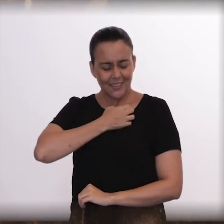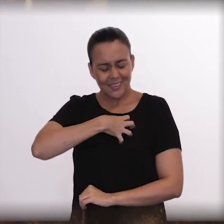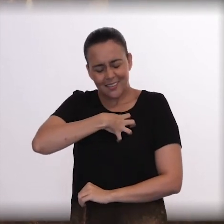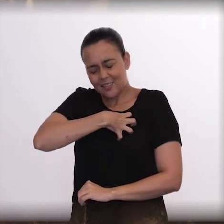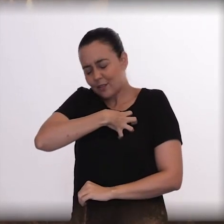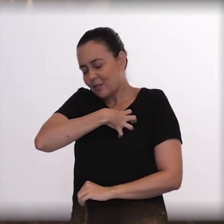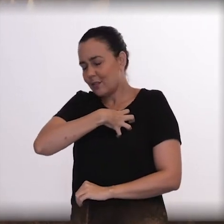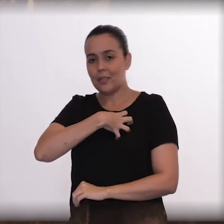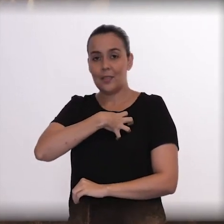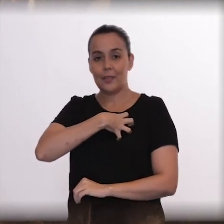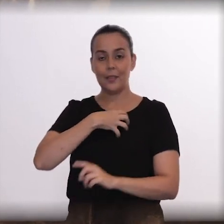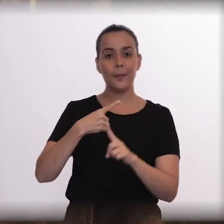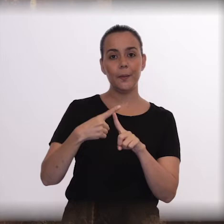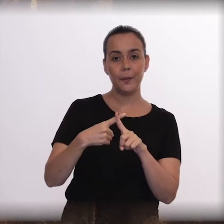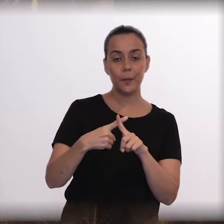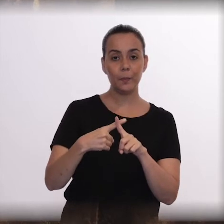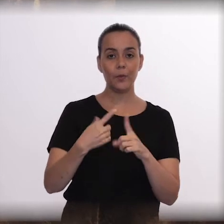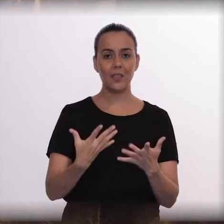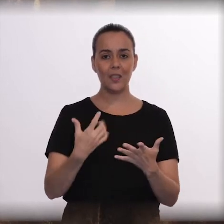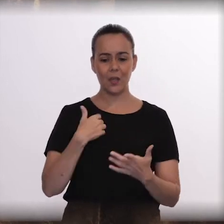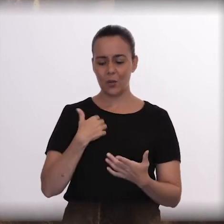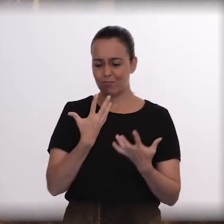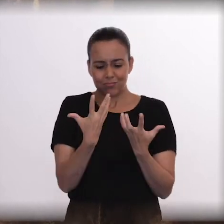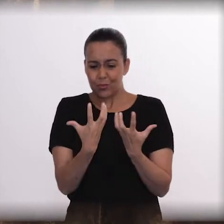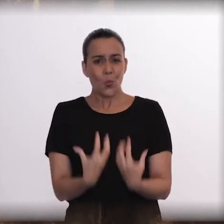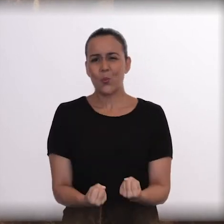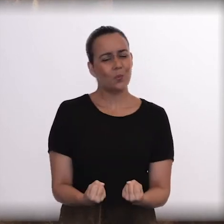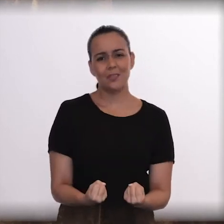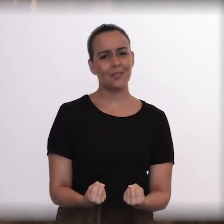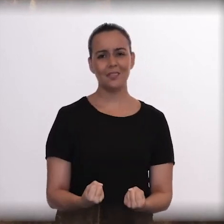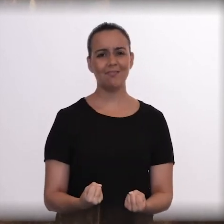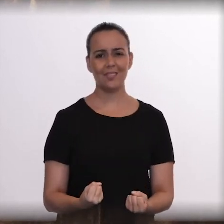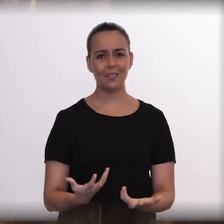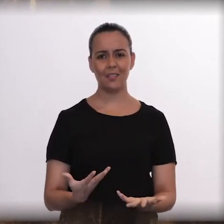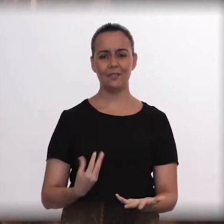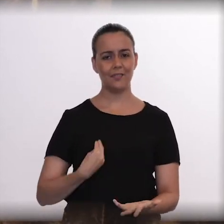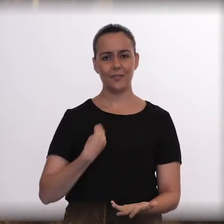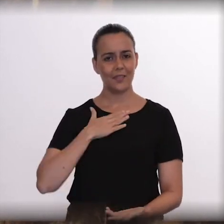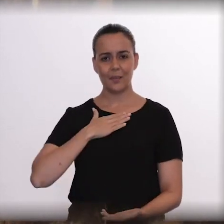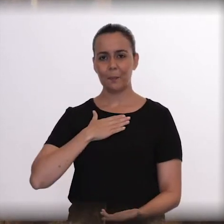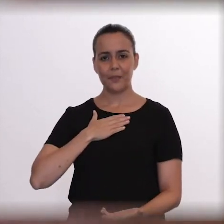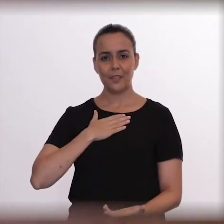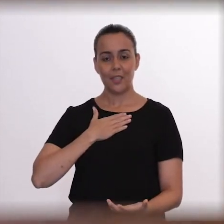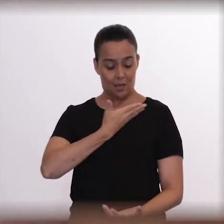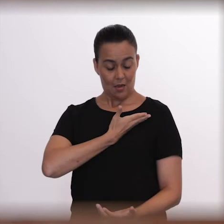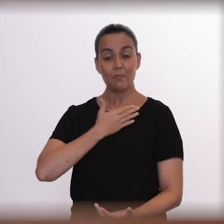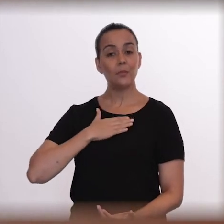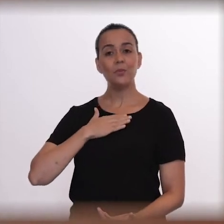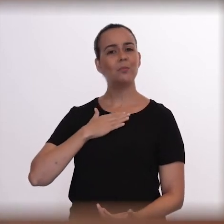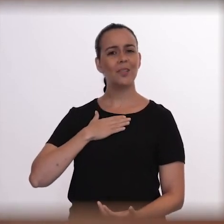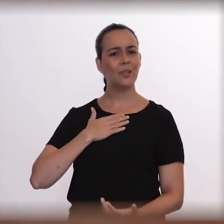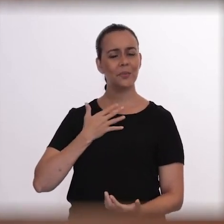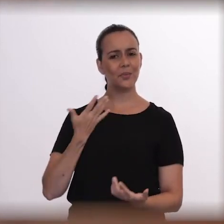todo esse movimento de negação a essas amizades que eu tinha, essas pessoas,